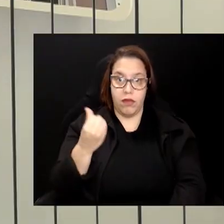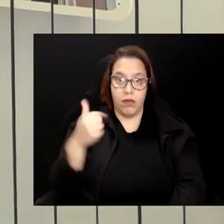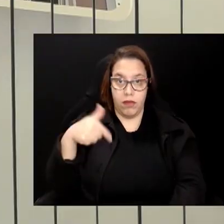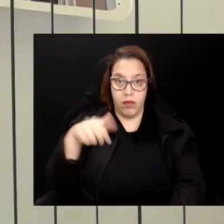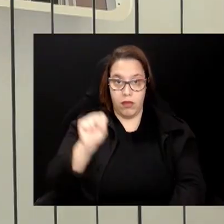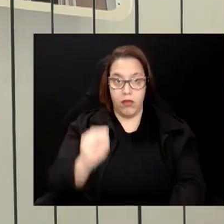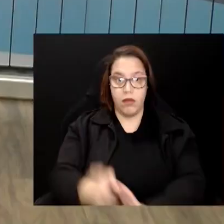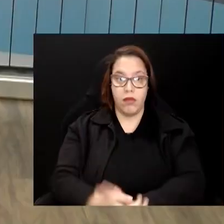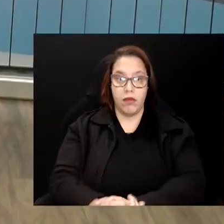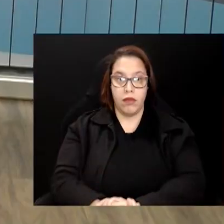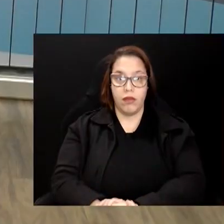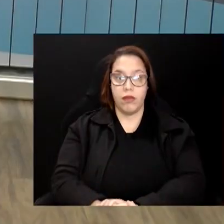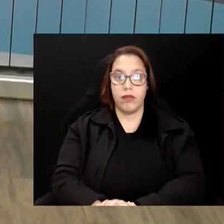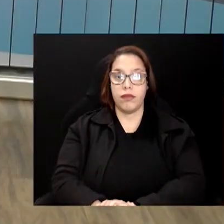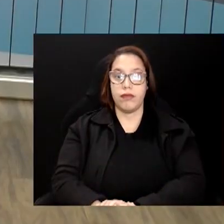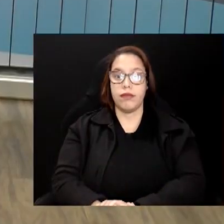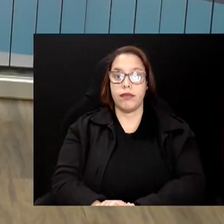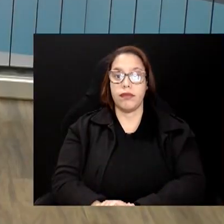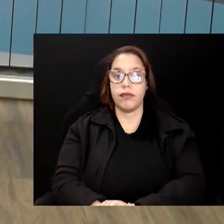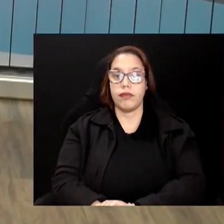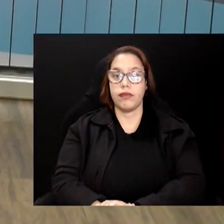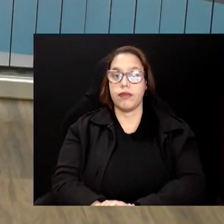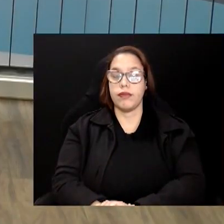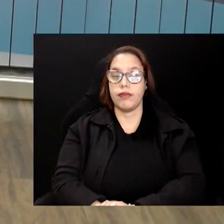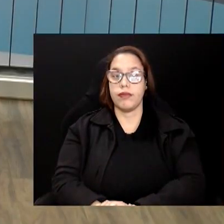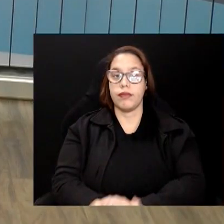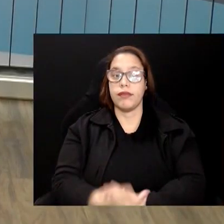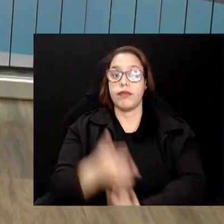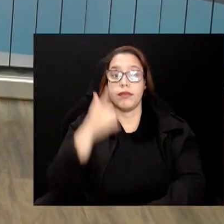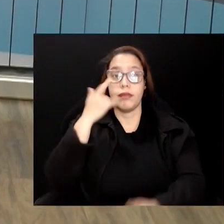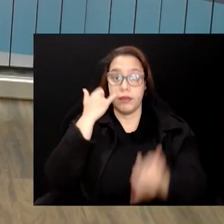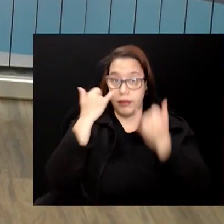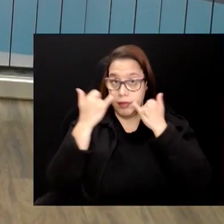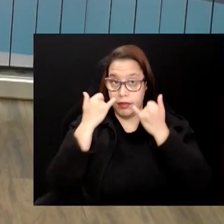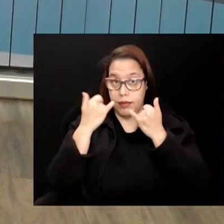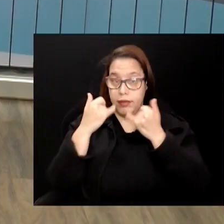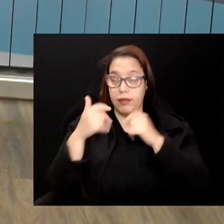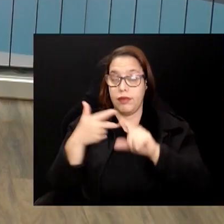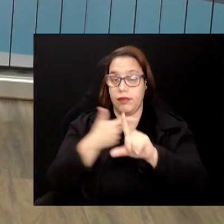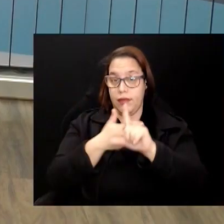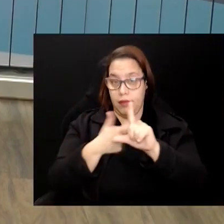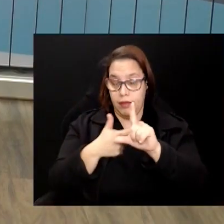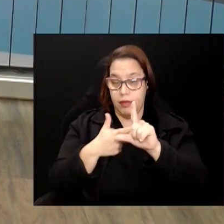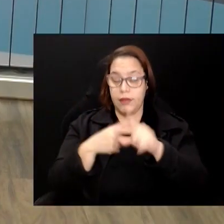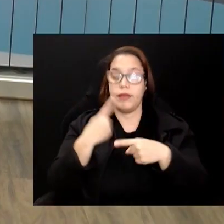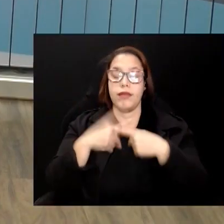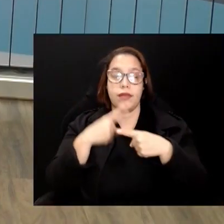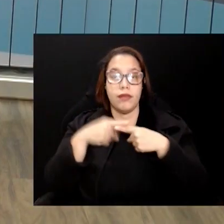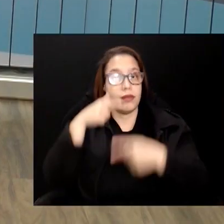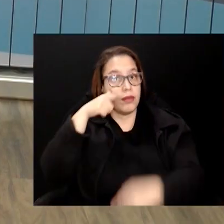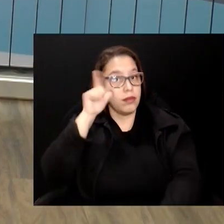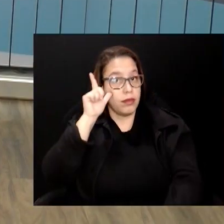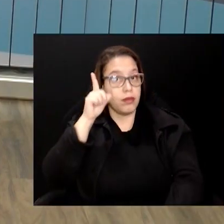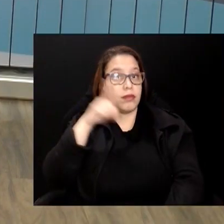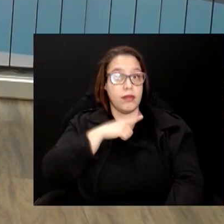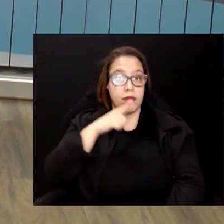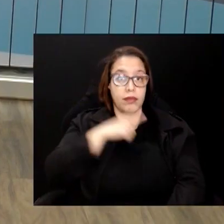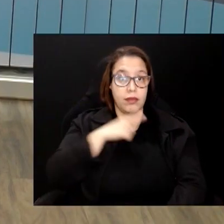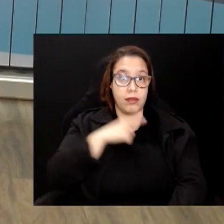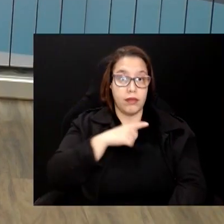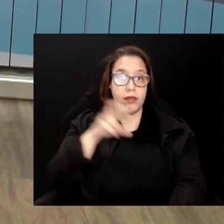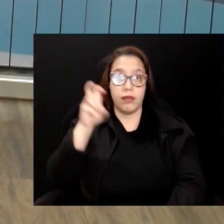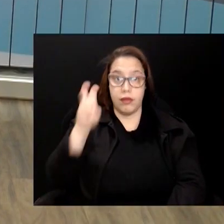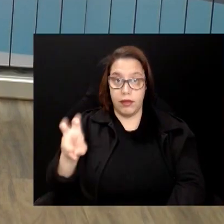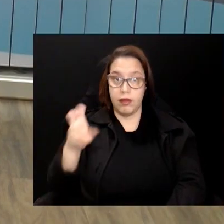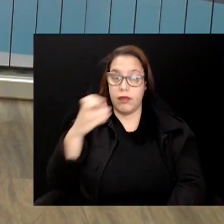2116-0678. Hora das notícias do Legislativo, porque ontem nós tivemos a 5ª e